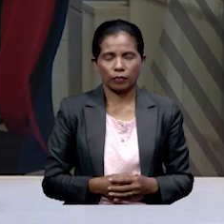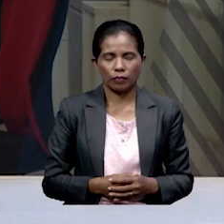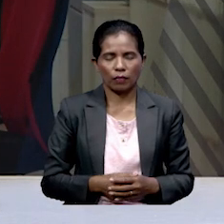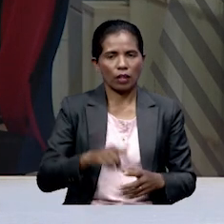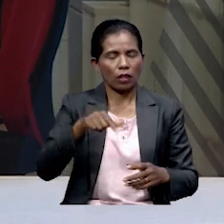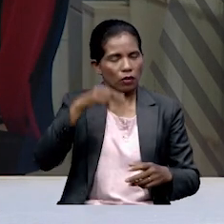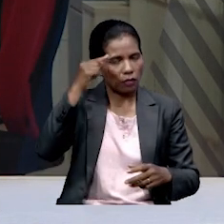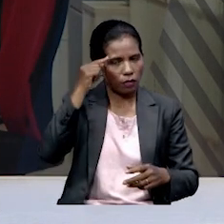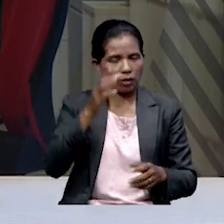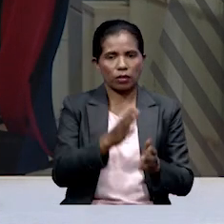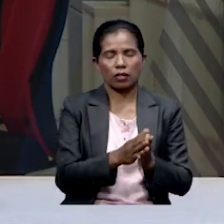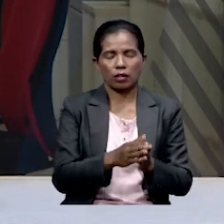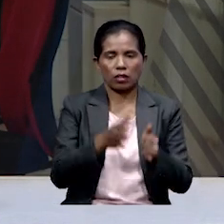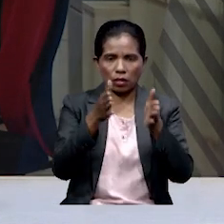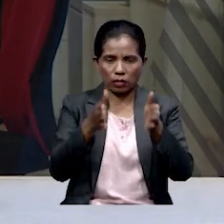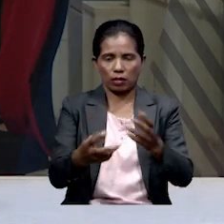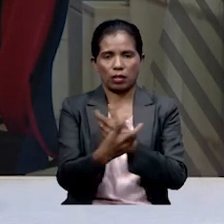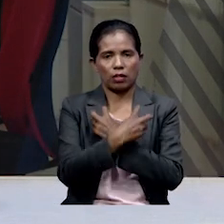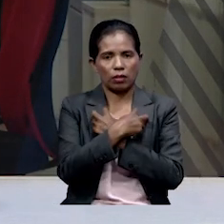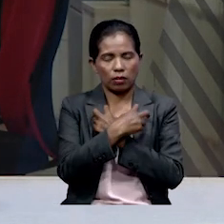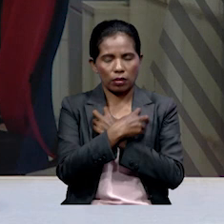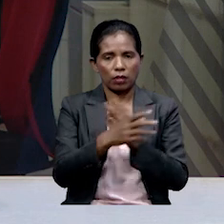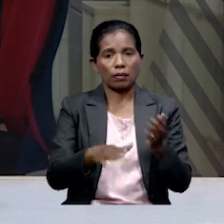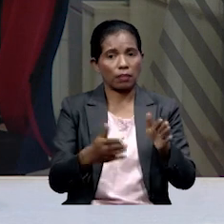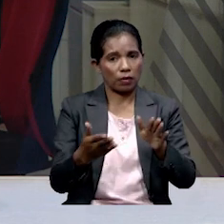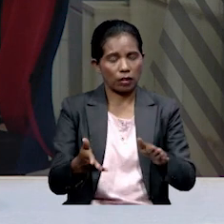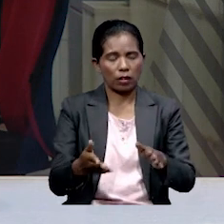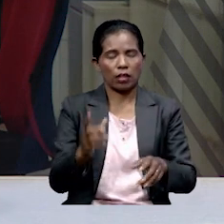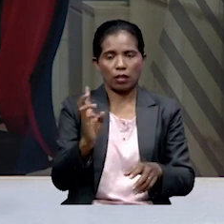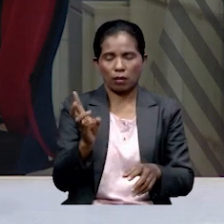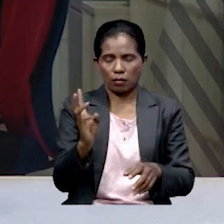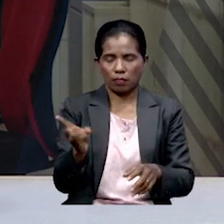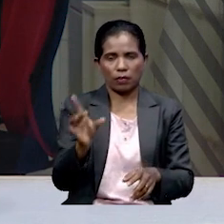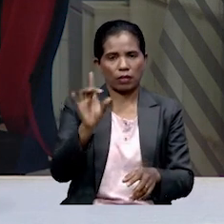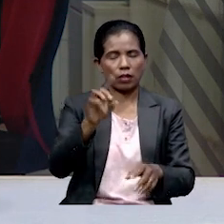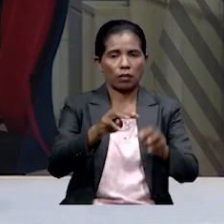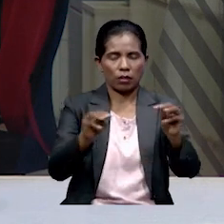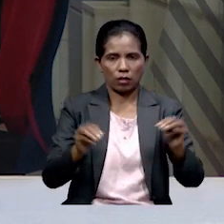Governo se halotan restos mortais nem nulo resen walu e a município Aileu.